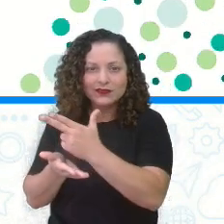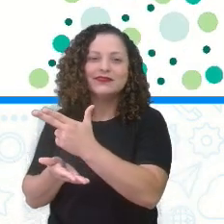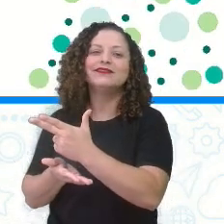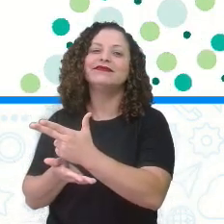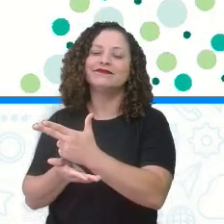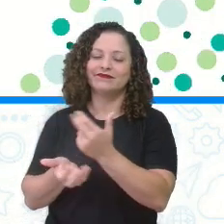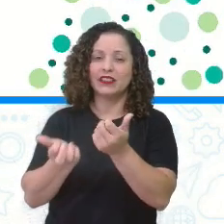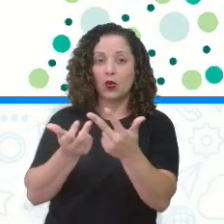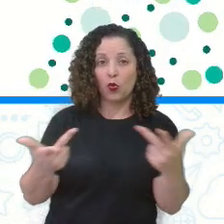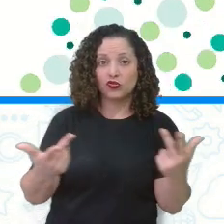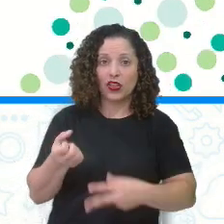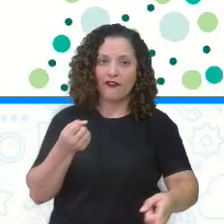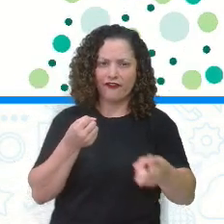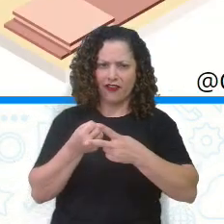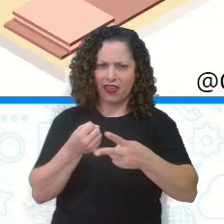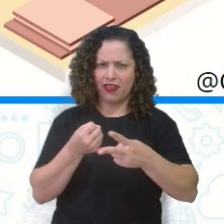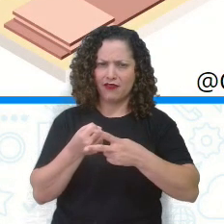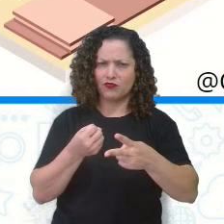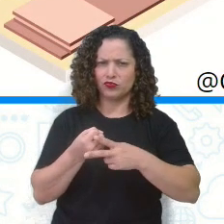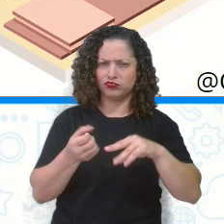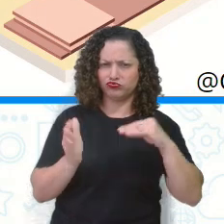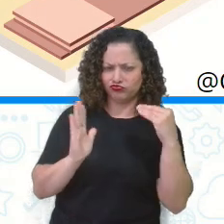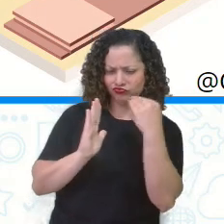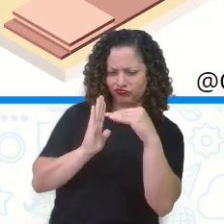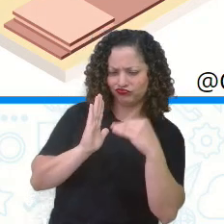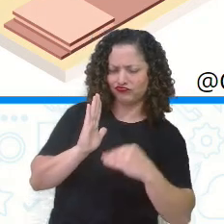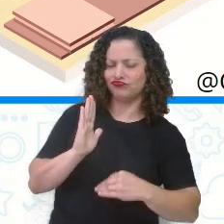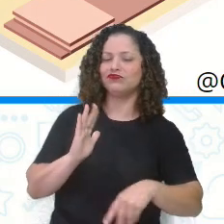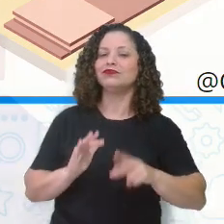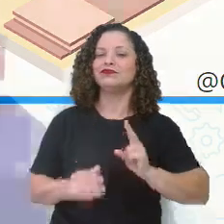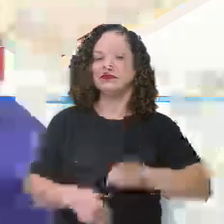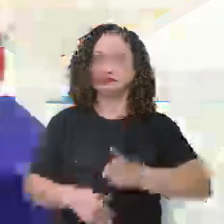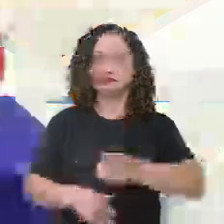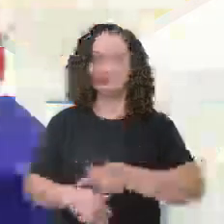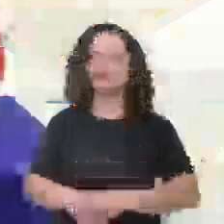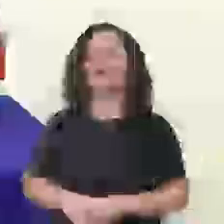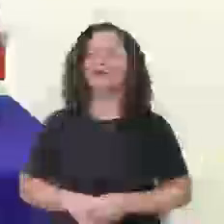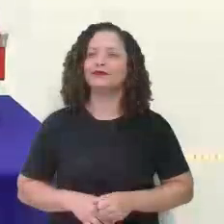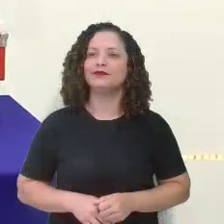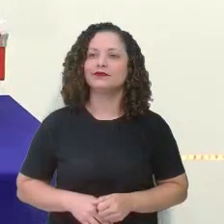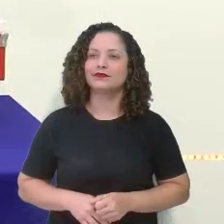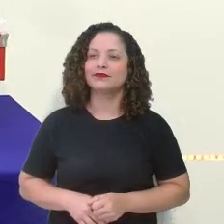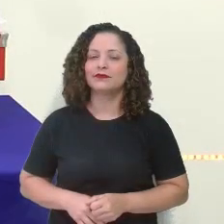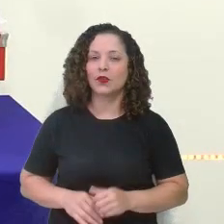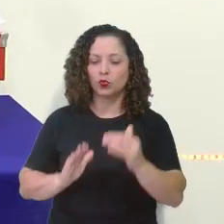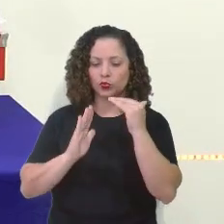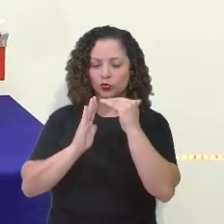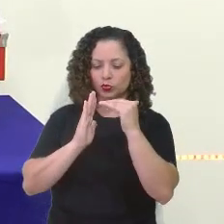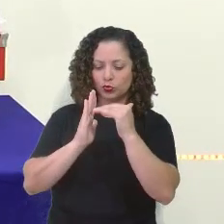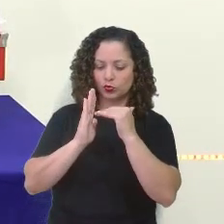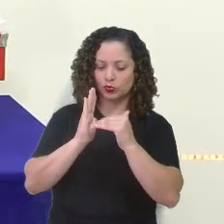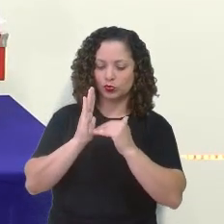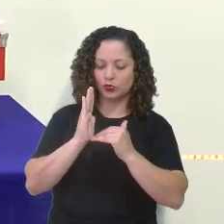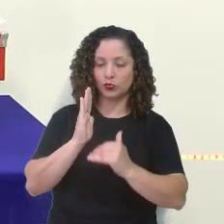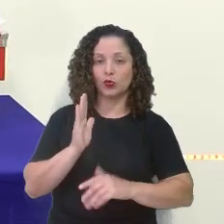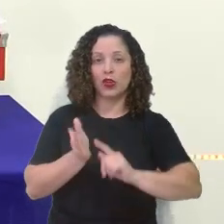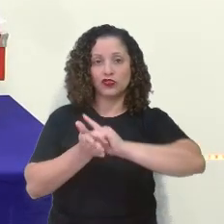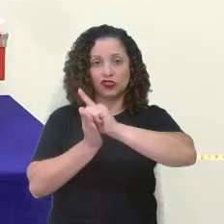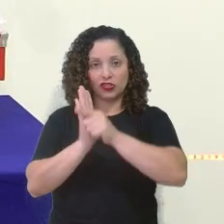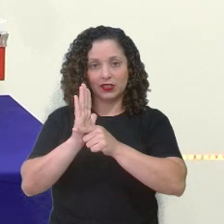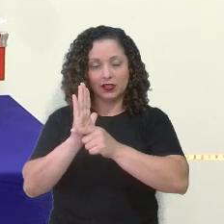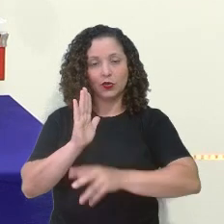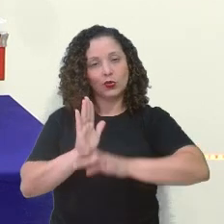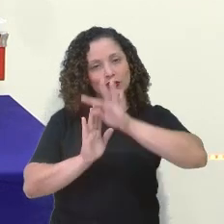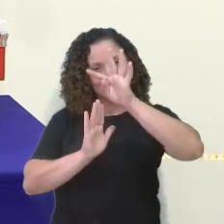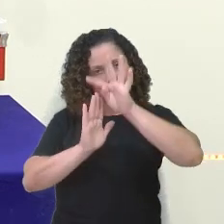estão no imperativo. Então, a instrução de montagem é o quê? É um gênero textual que